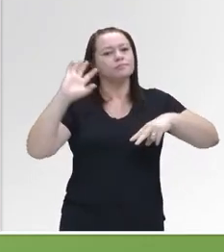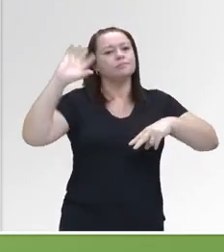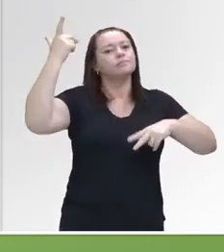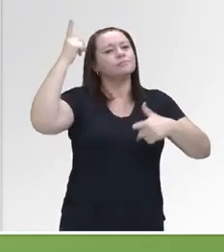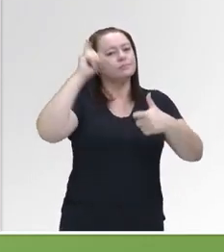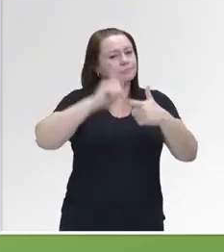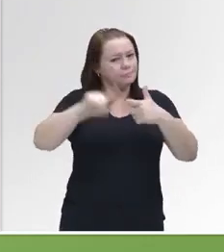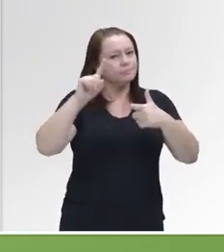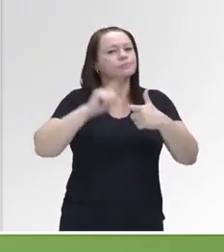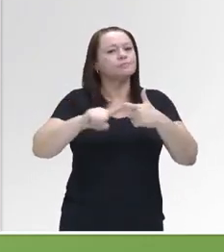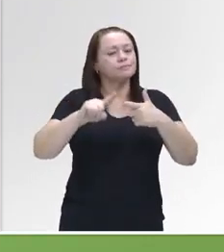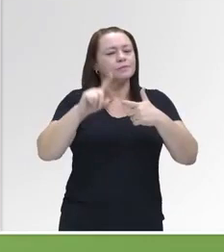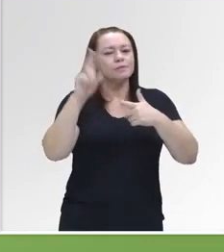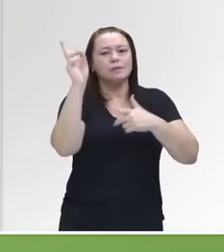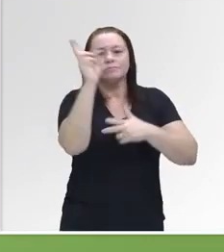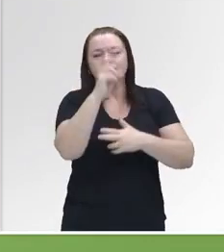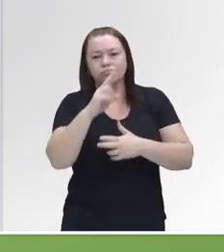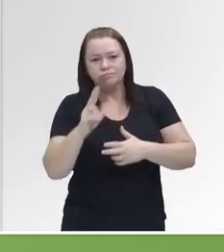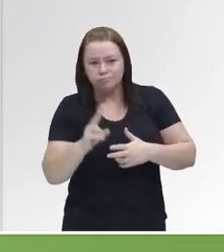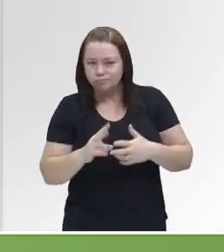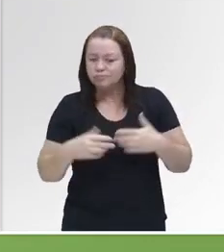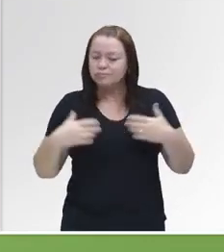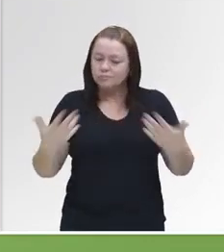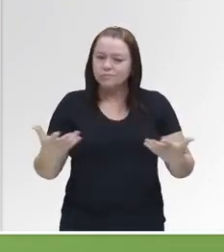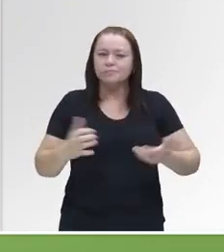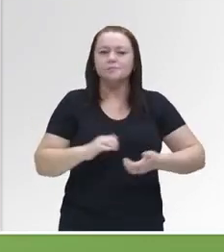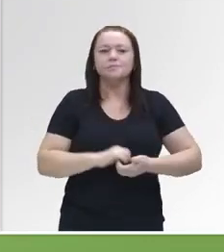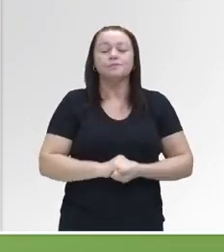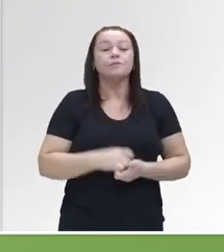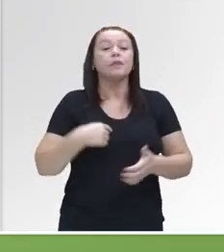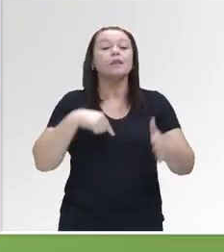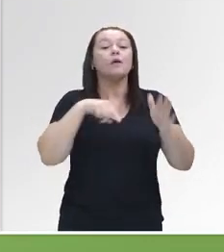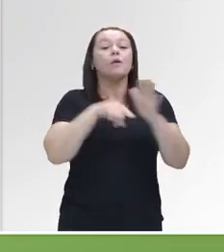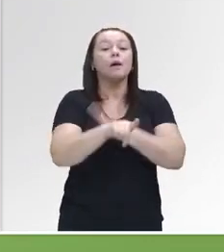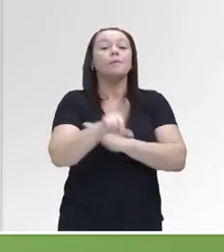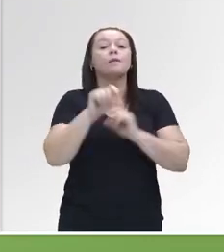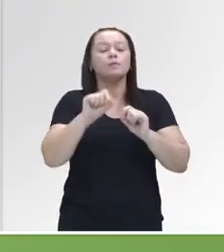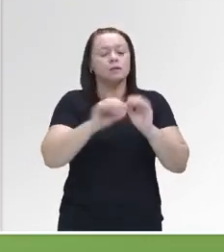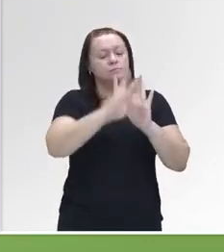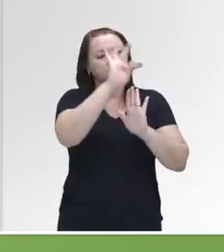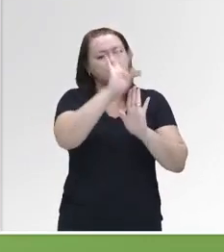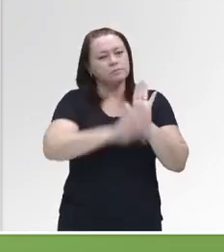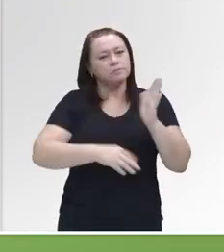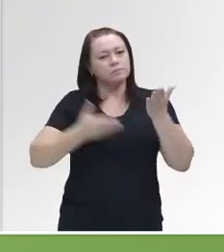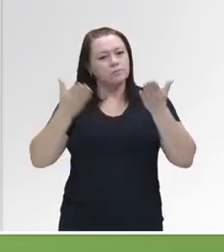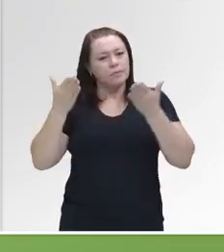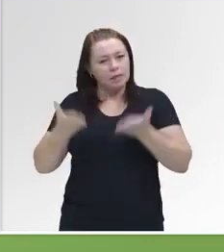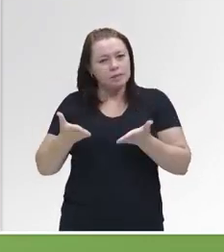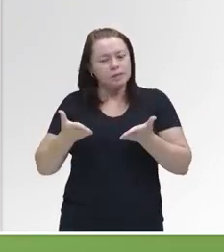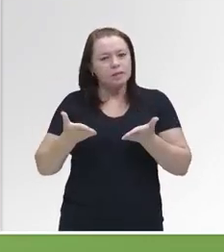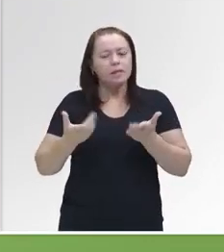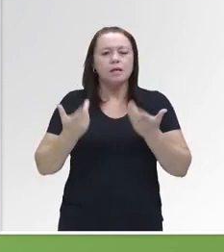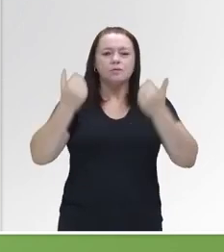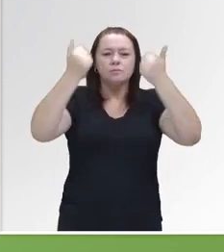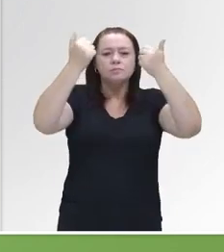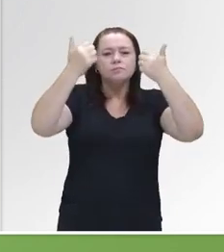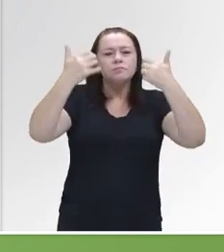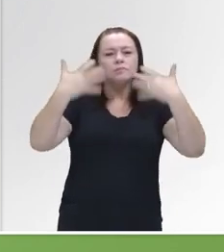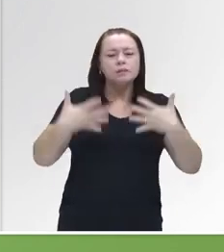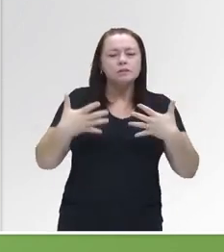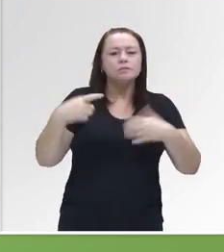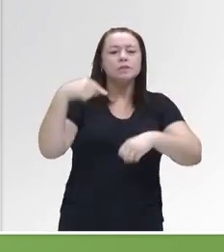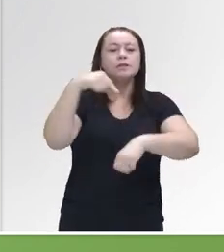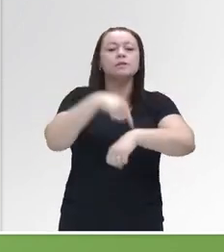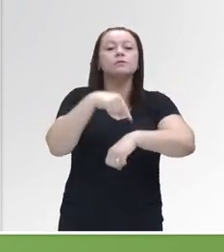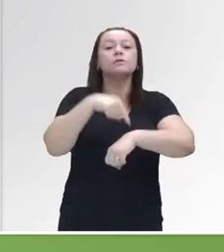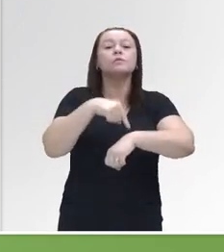situações inesperadas. A questão é, este texto, ele relata sobre uma situação